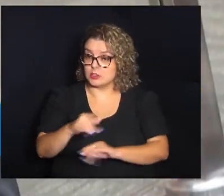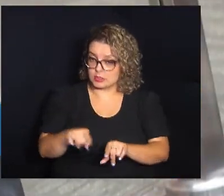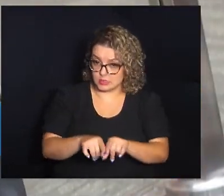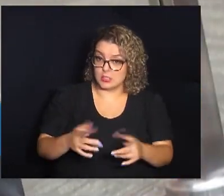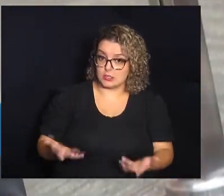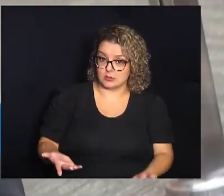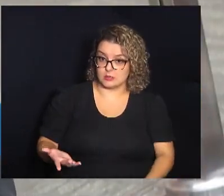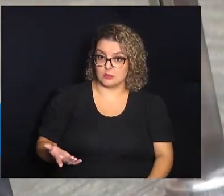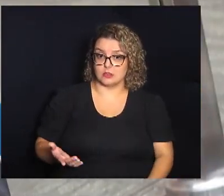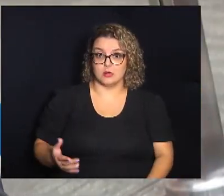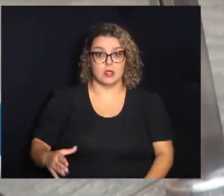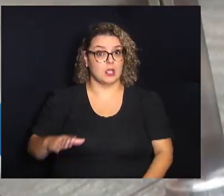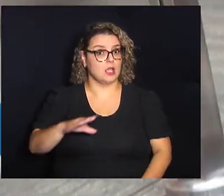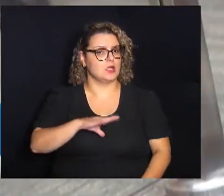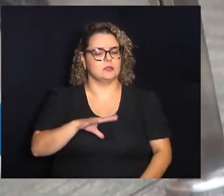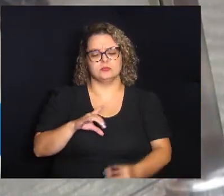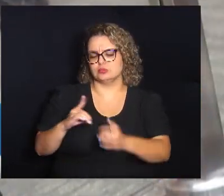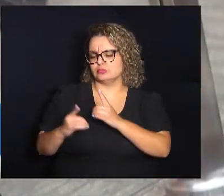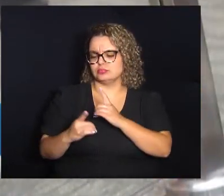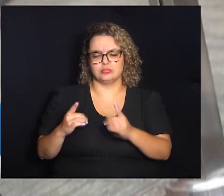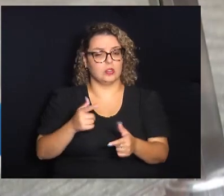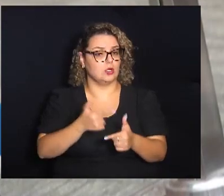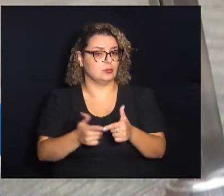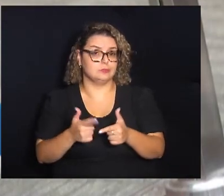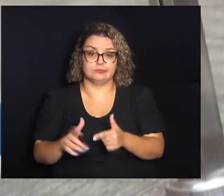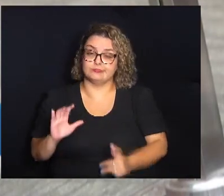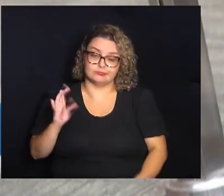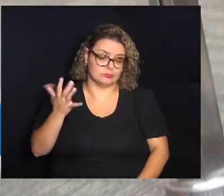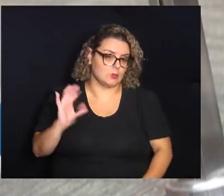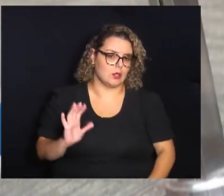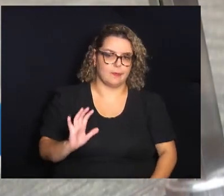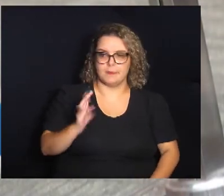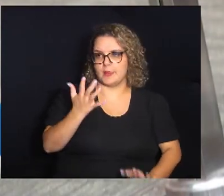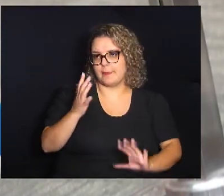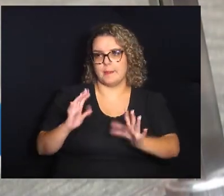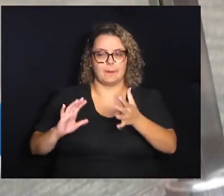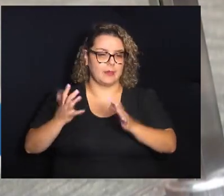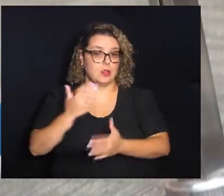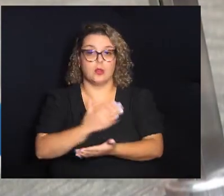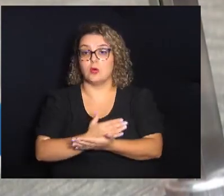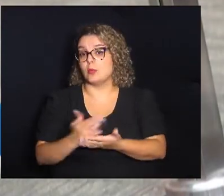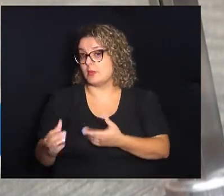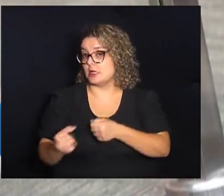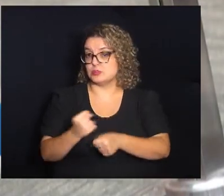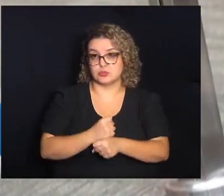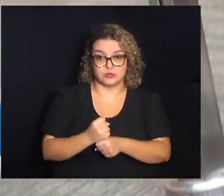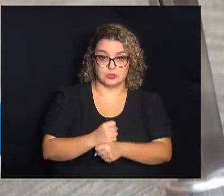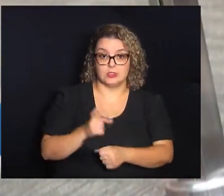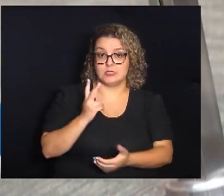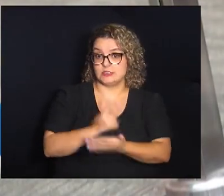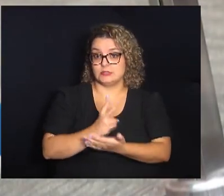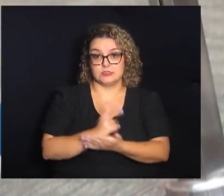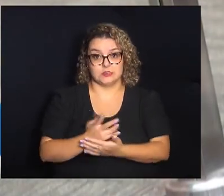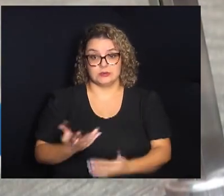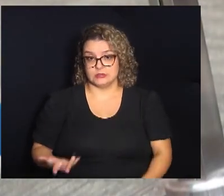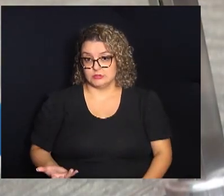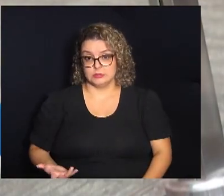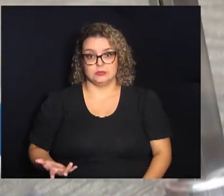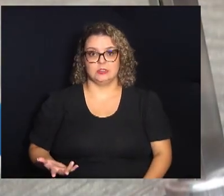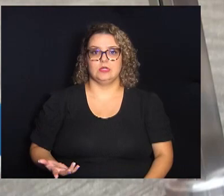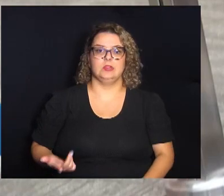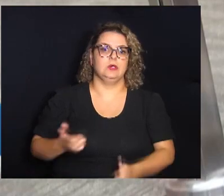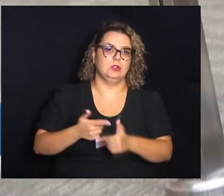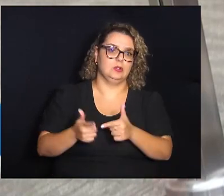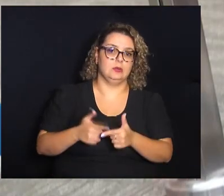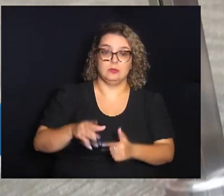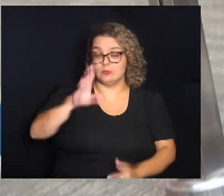Então, porque a cidade é dinâmica, os problemas continuam aparecendo, início de ano sempre é um ano que surge problemas principalmente